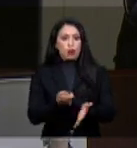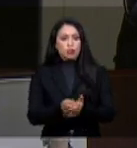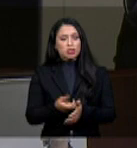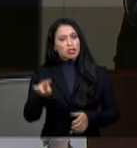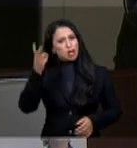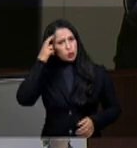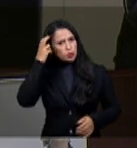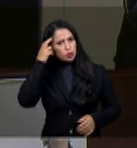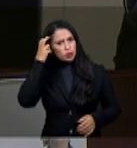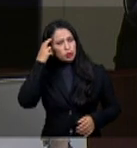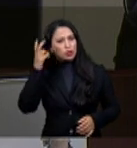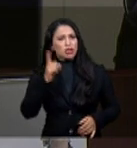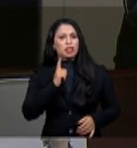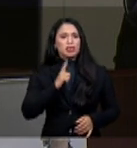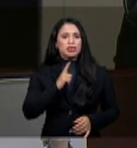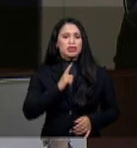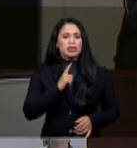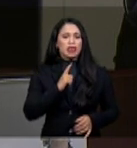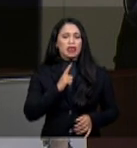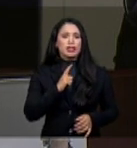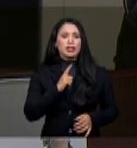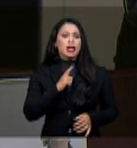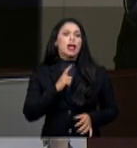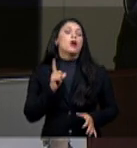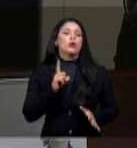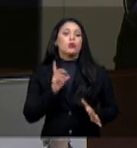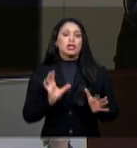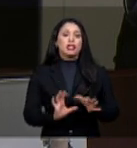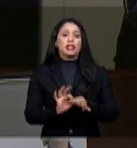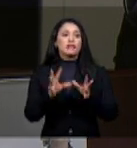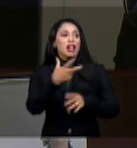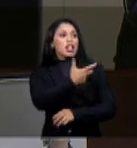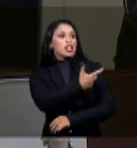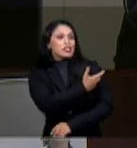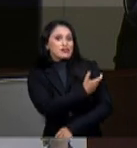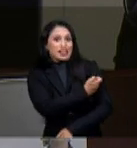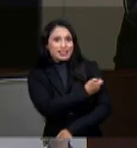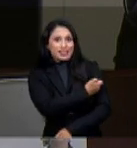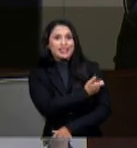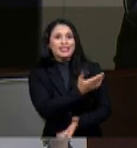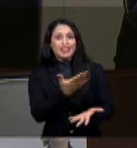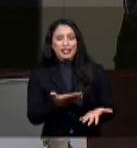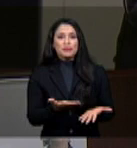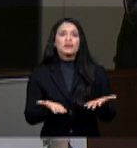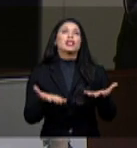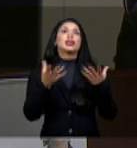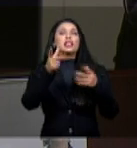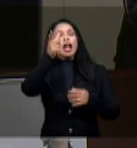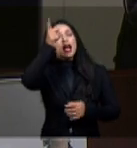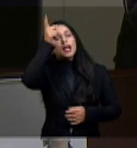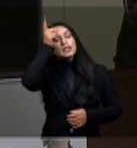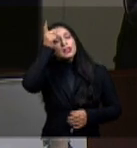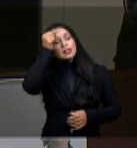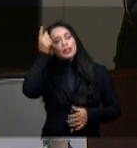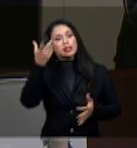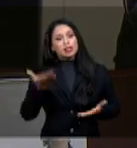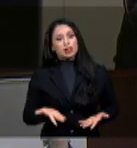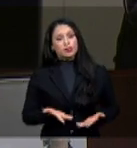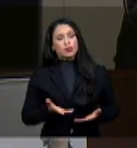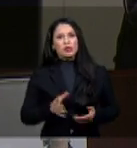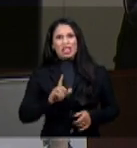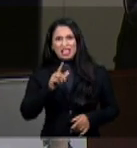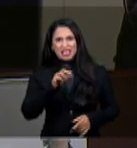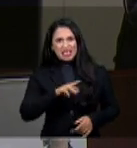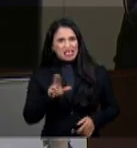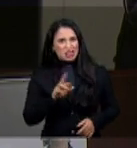é Zélia Duncan, cantora e compositora. Seminário por estas e por outras. A justiça pelo olhar